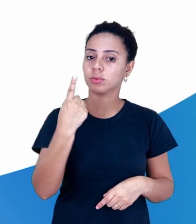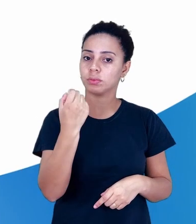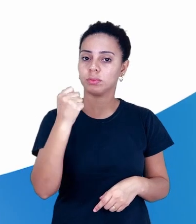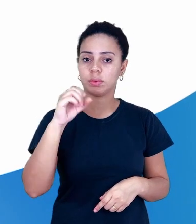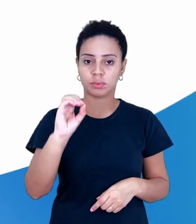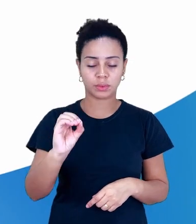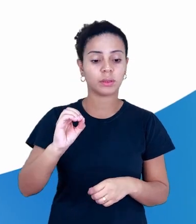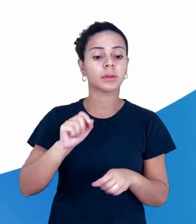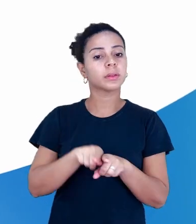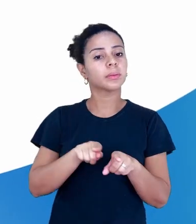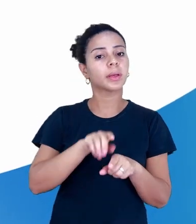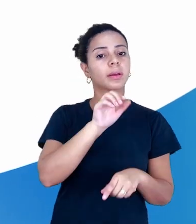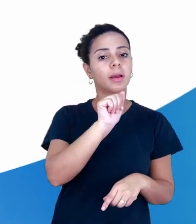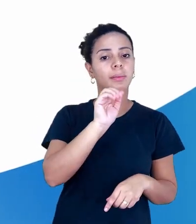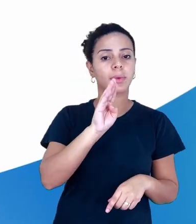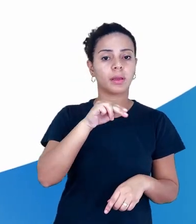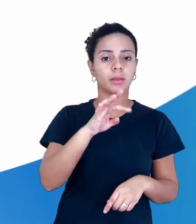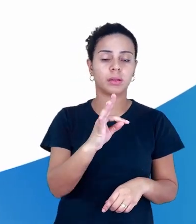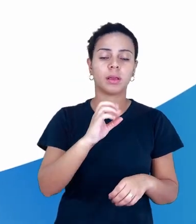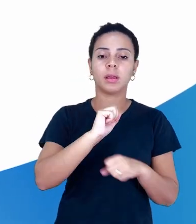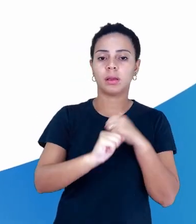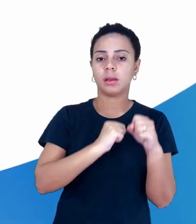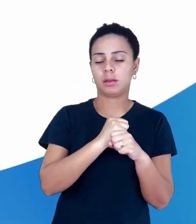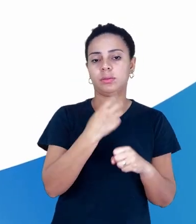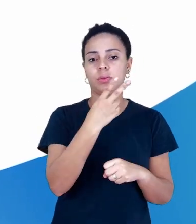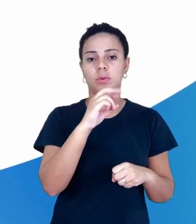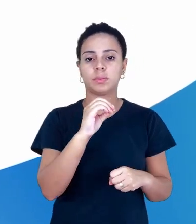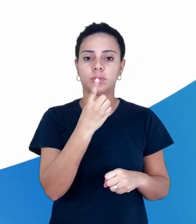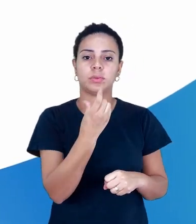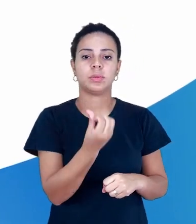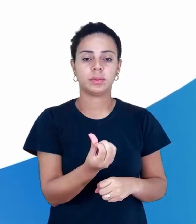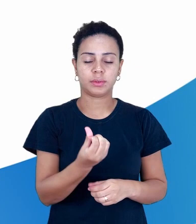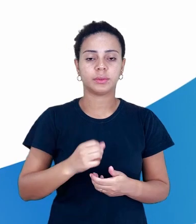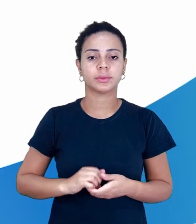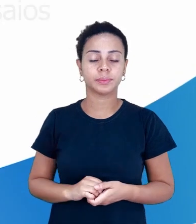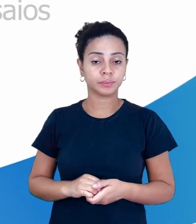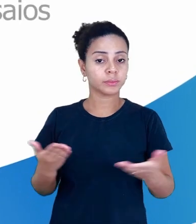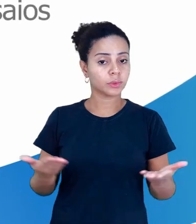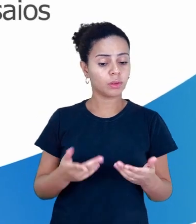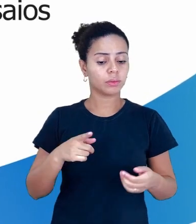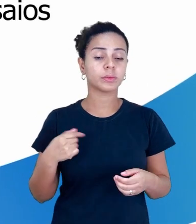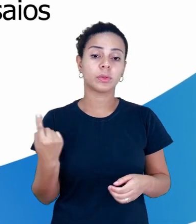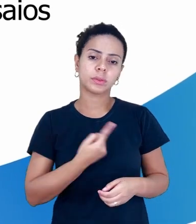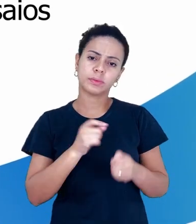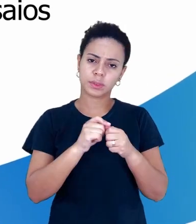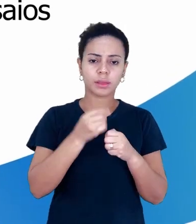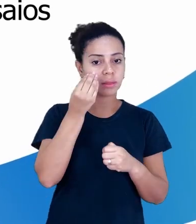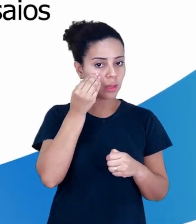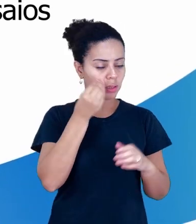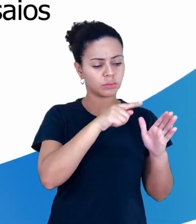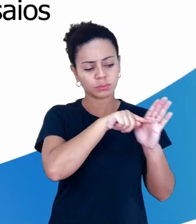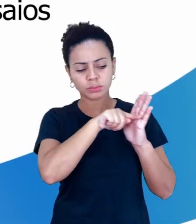7180, ABNT 2016, da Associação Brasileira de Normas Técnicas. Para a realização deste